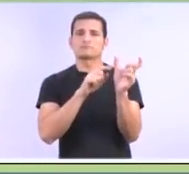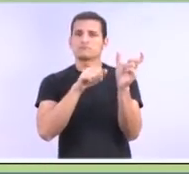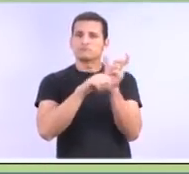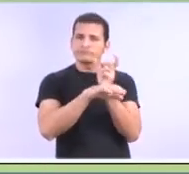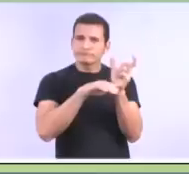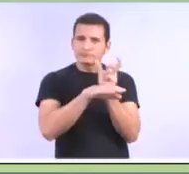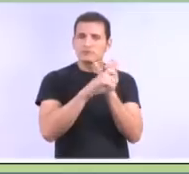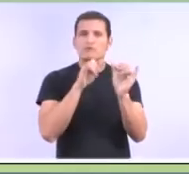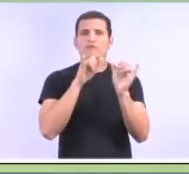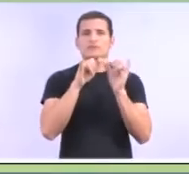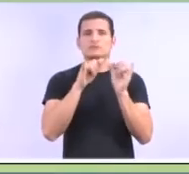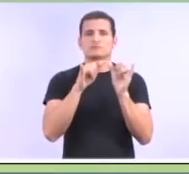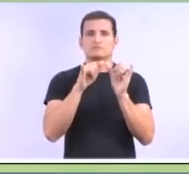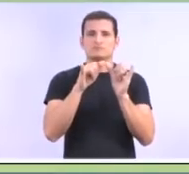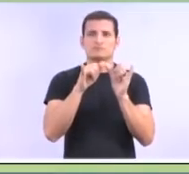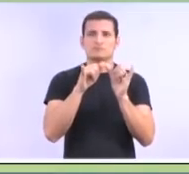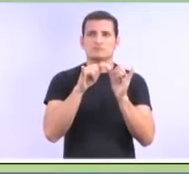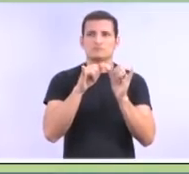Nossa, professor,